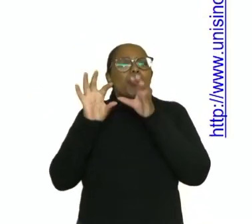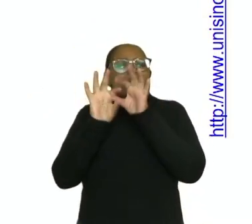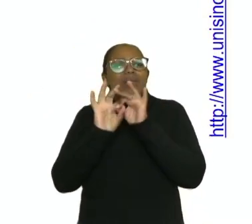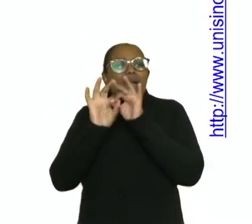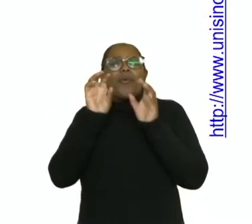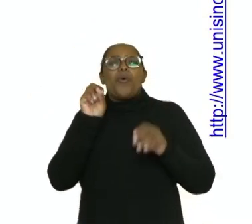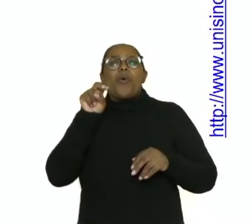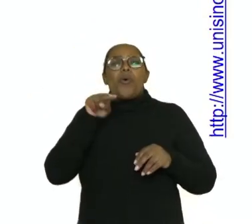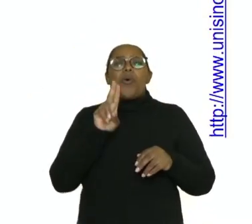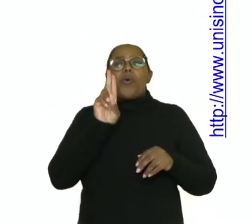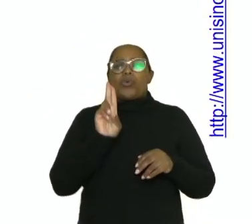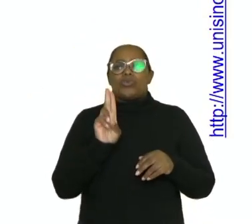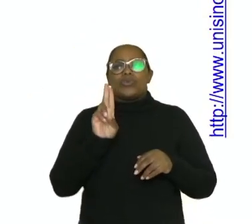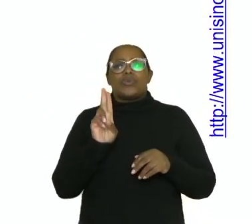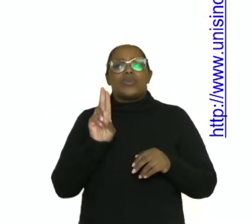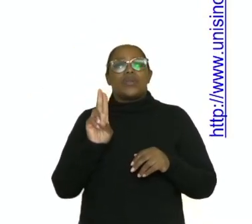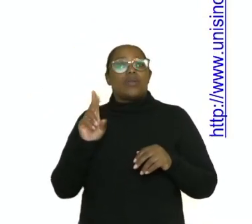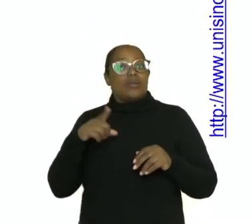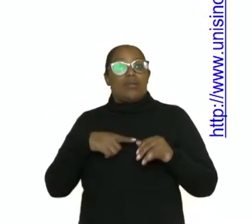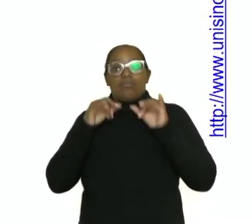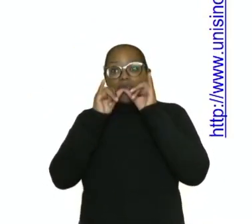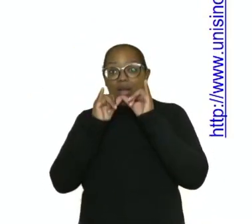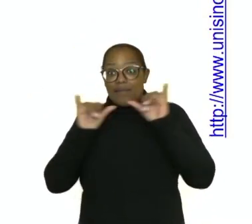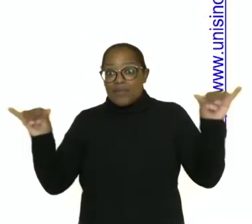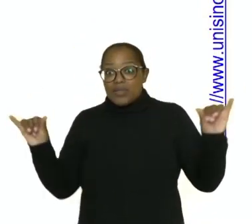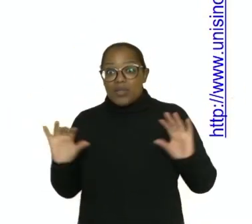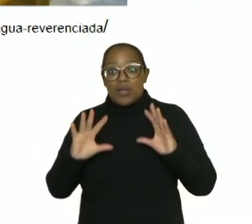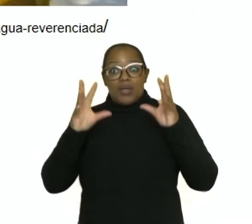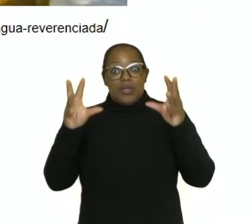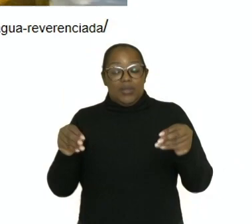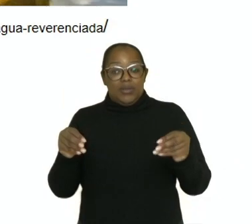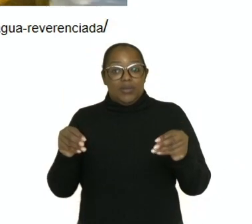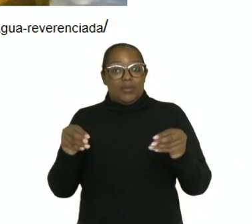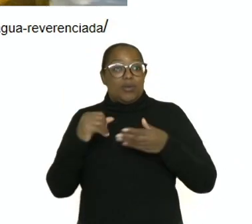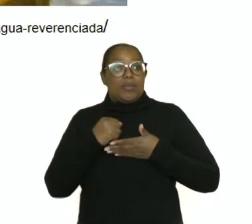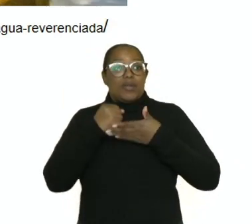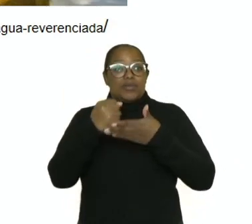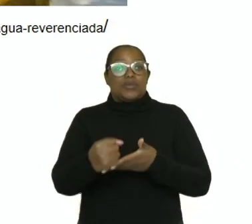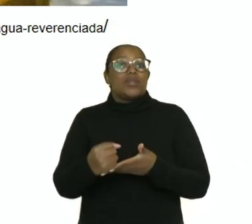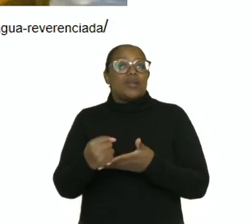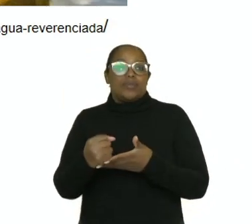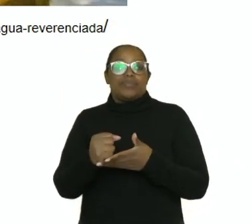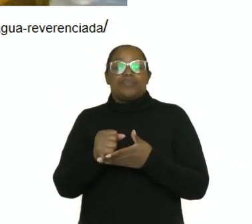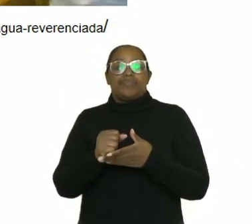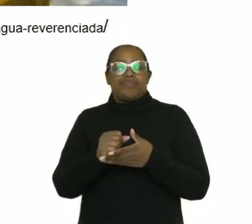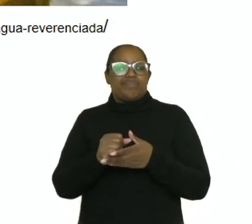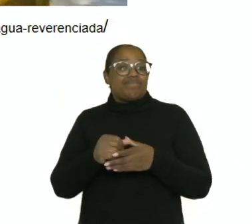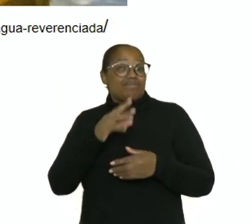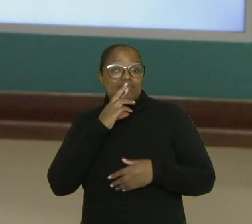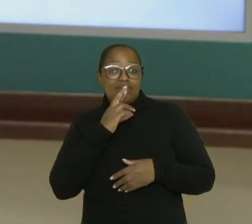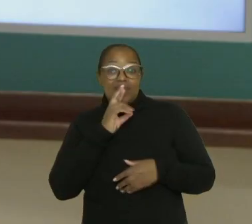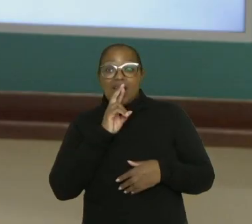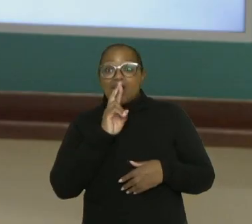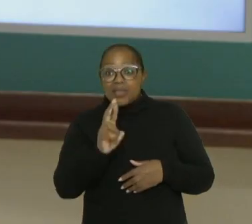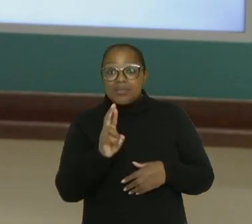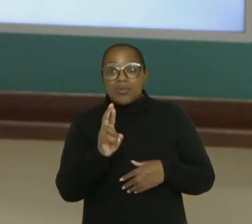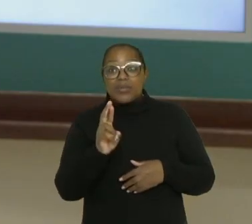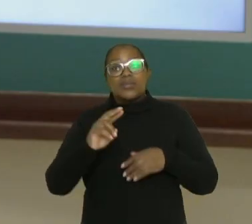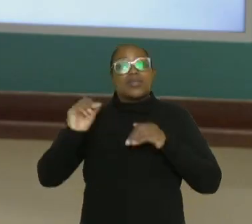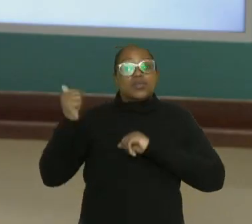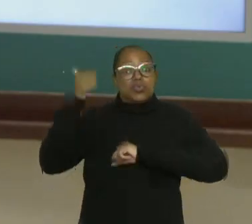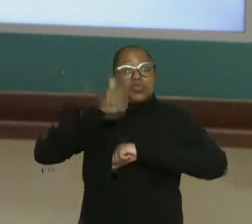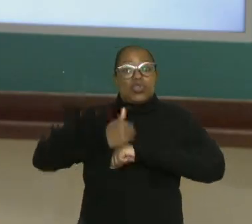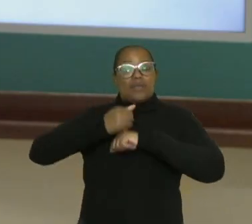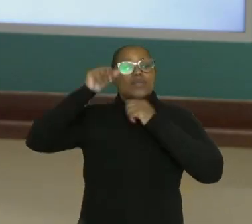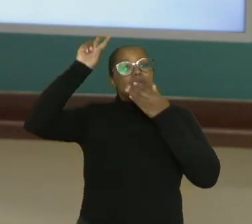sido o mais belo pronunciamento já feito em defesa do meio ambiente. A resposta do cacique